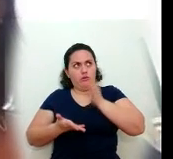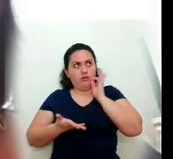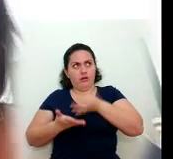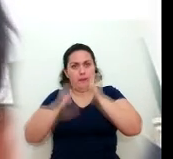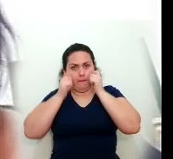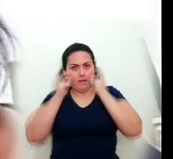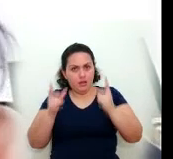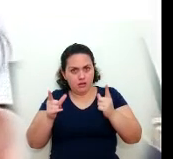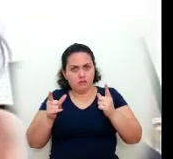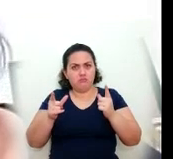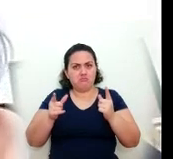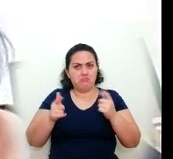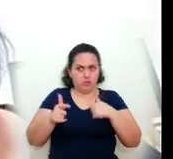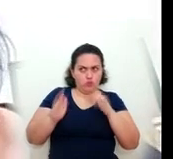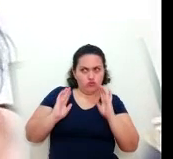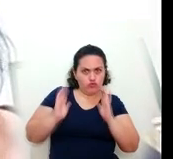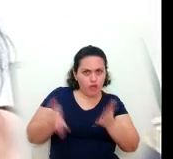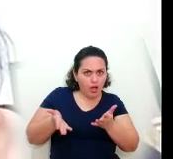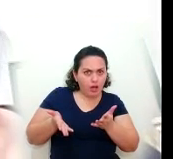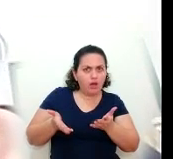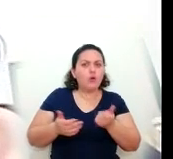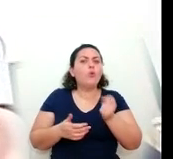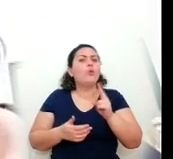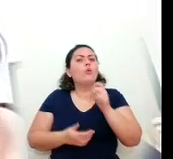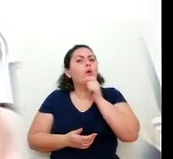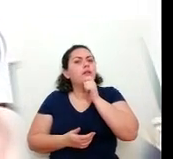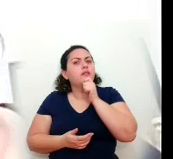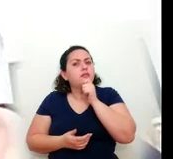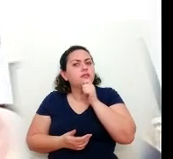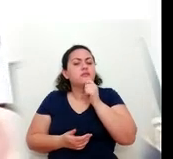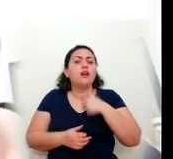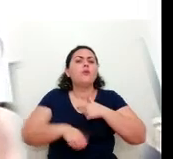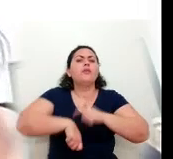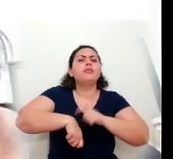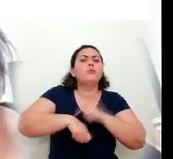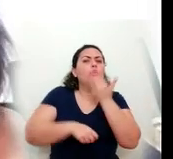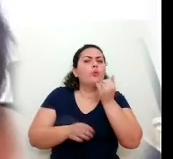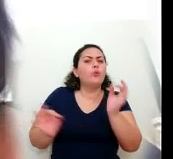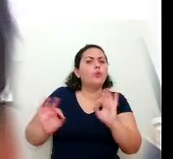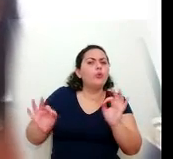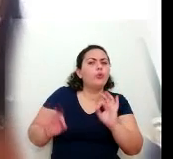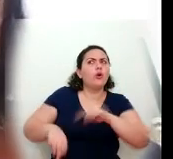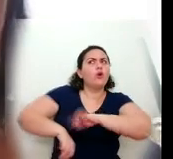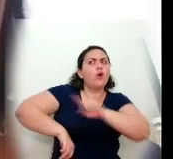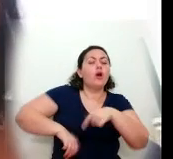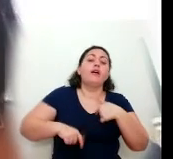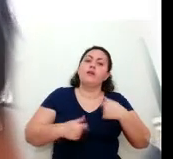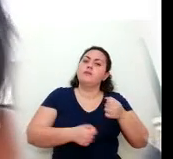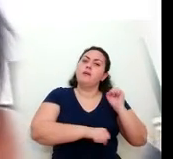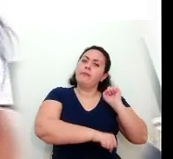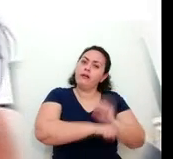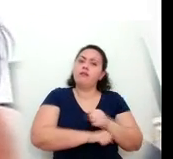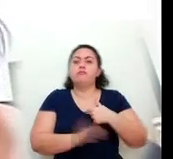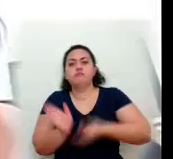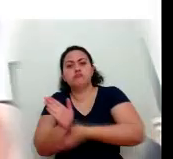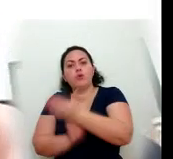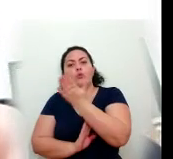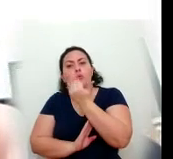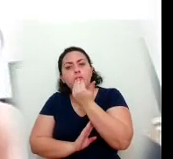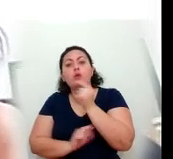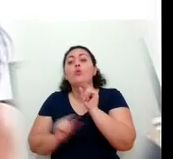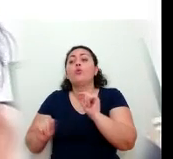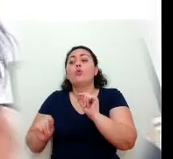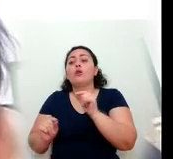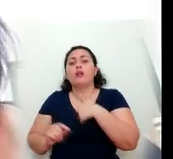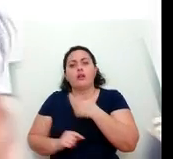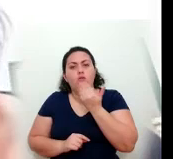eu tomei um café da manhã, né? Quer dizer, eu fiz uma primeira refeição. Há quanto tempo eu tô sem comer, né? Então, vou fazer uma pausa e vou